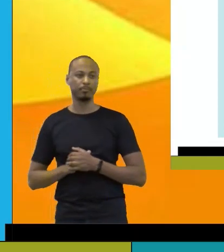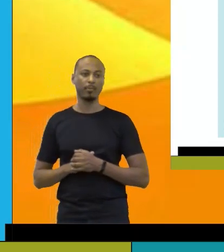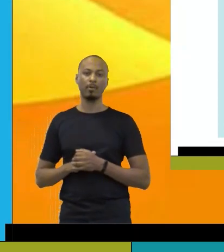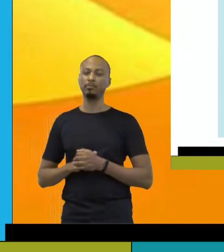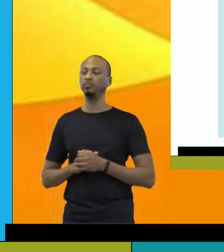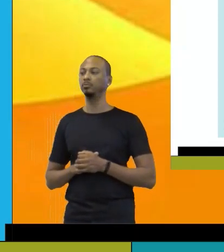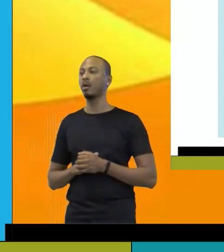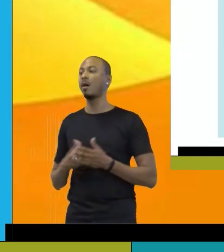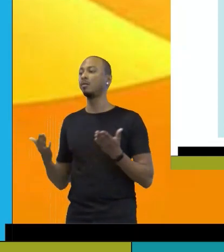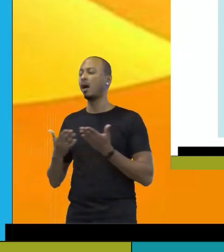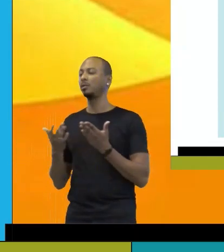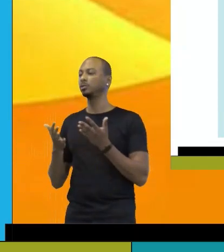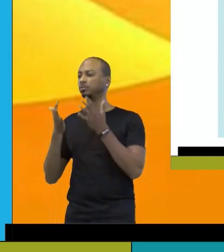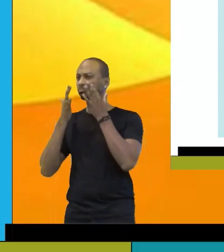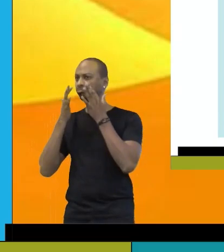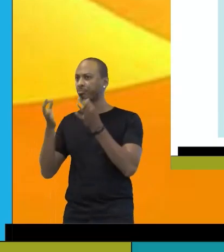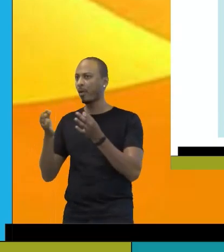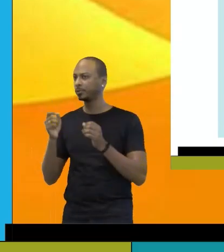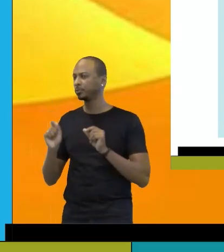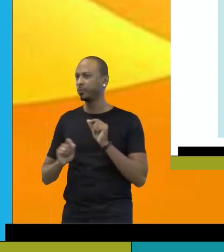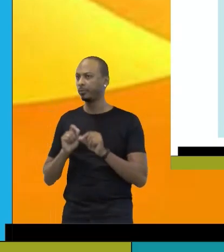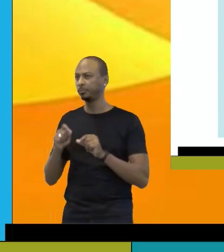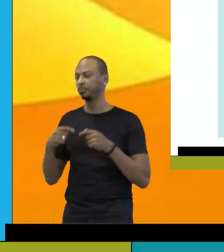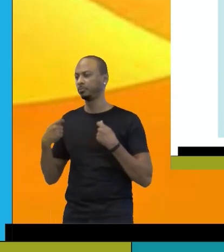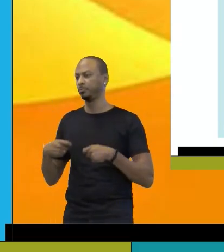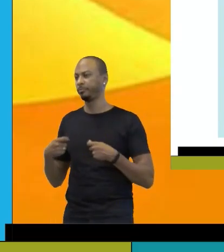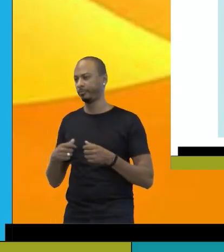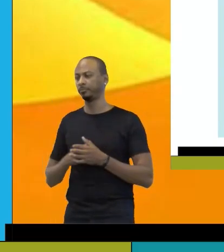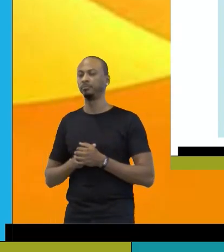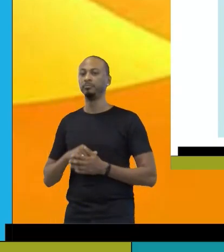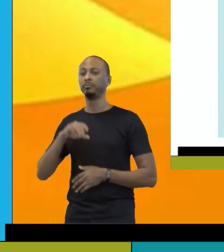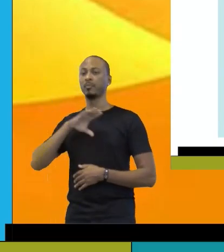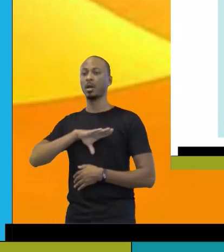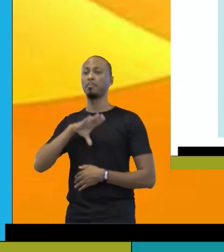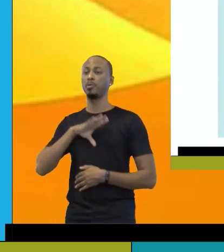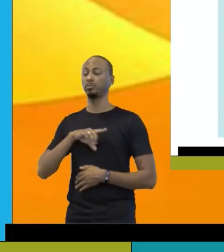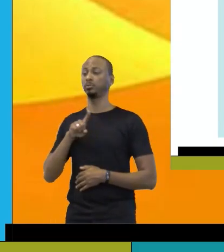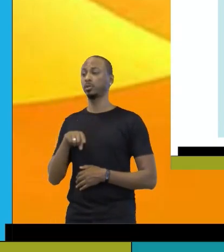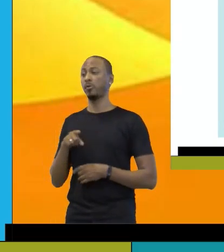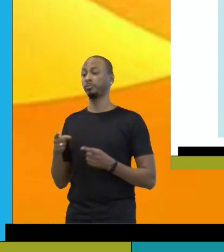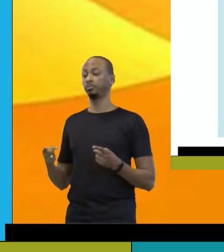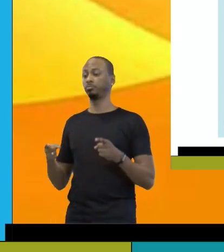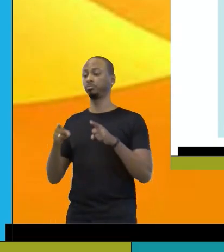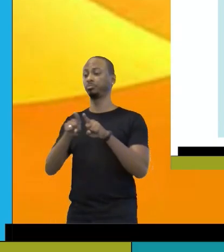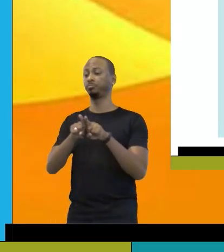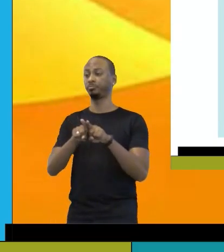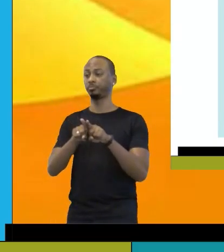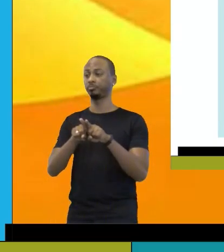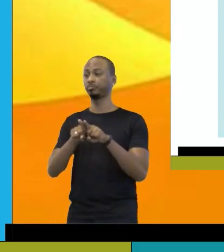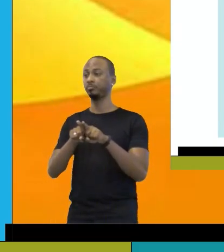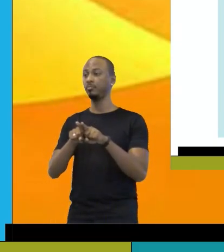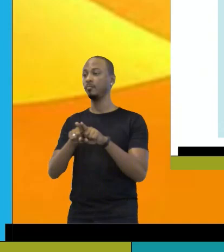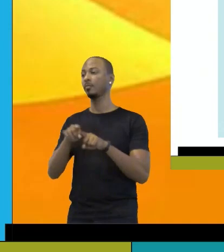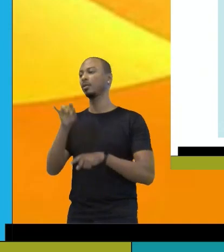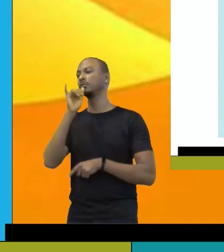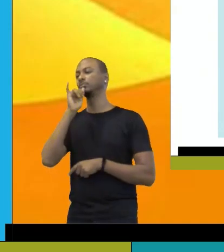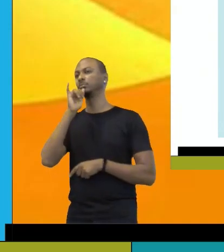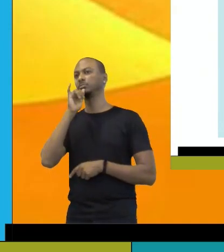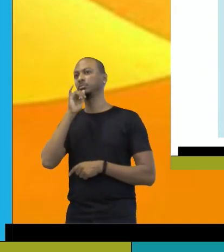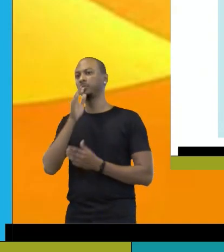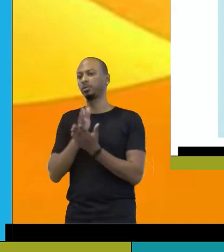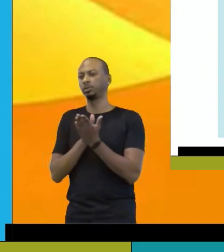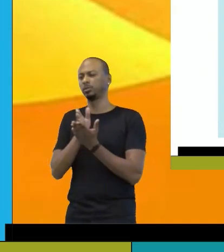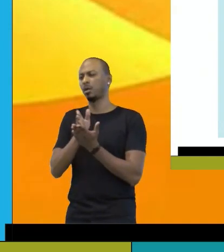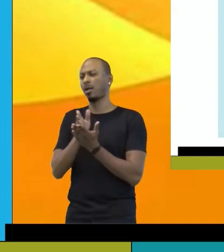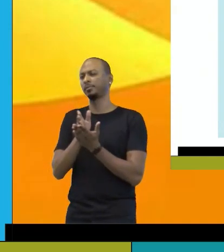observar? Atenção, Portugal se unificou, porque a centralização ela representa